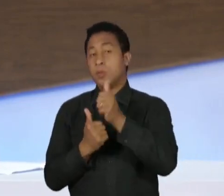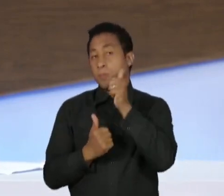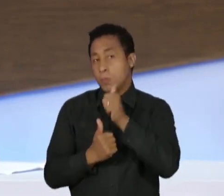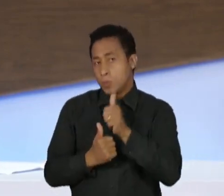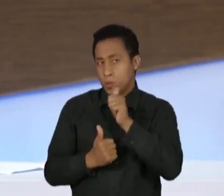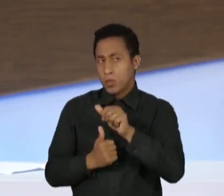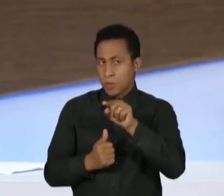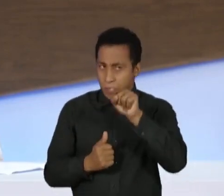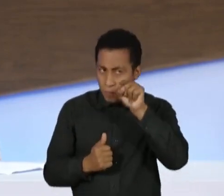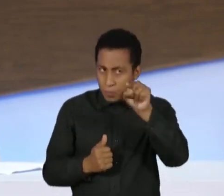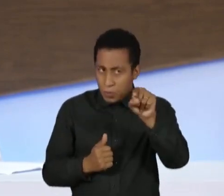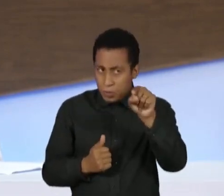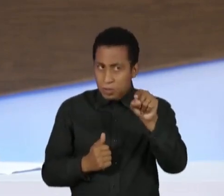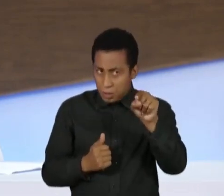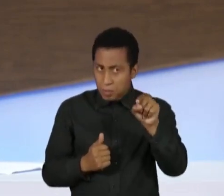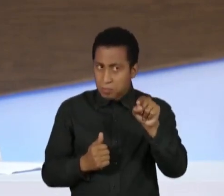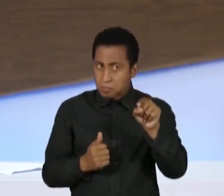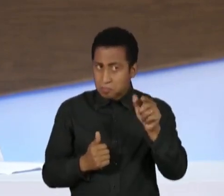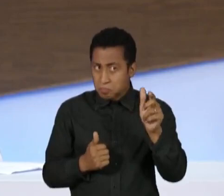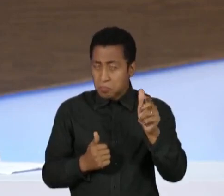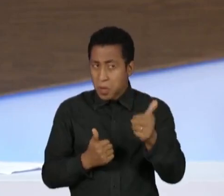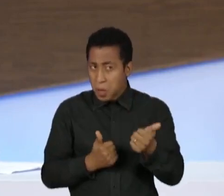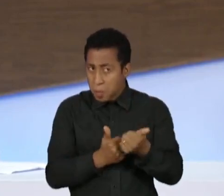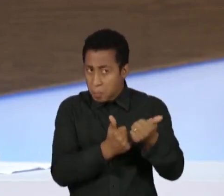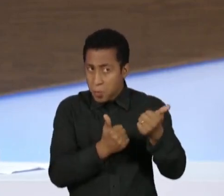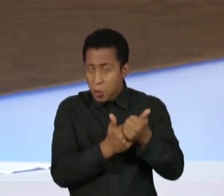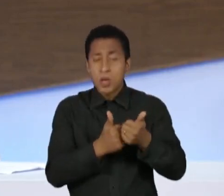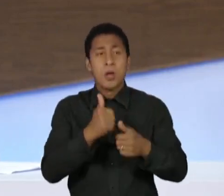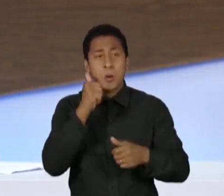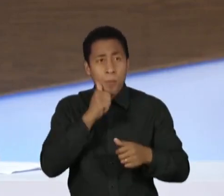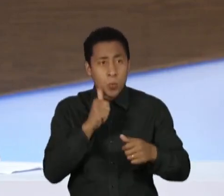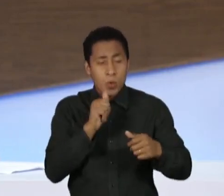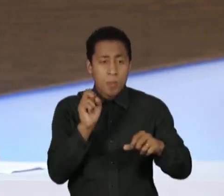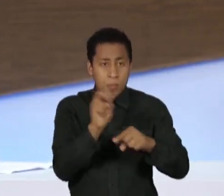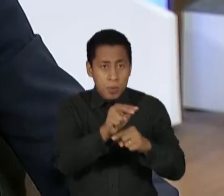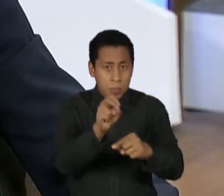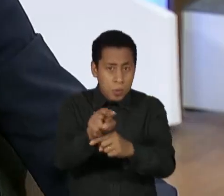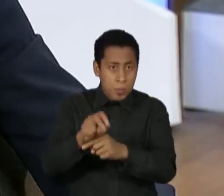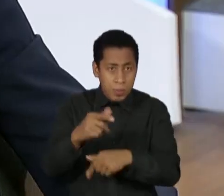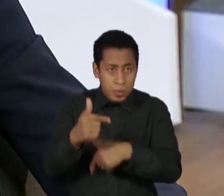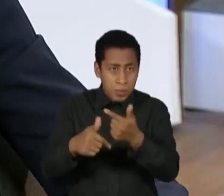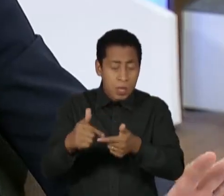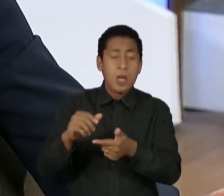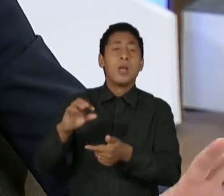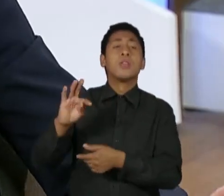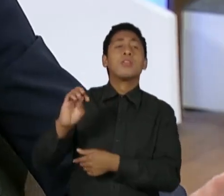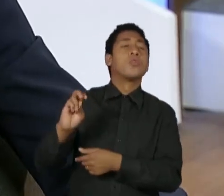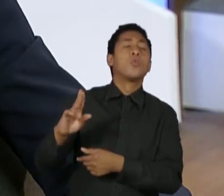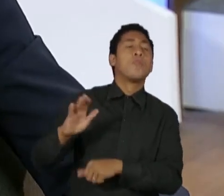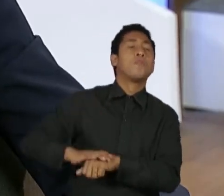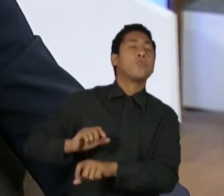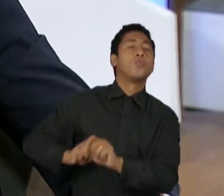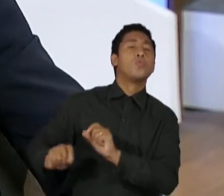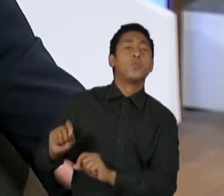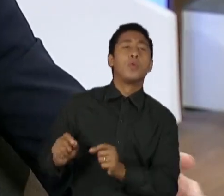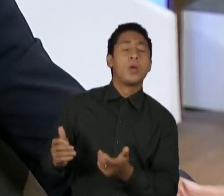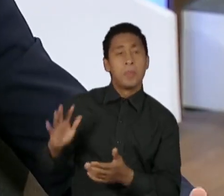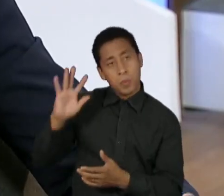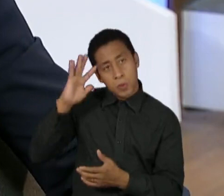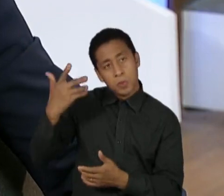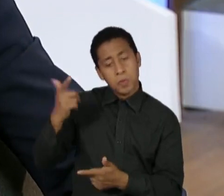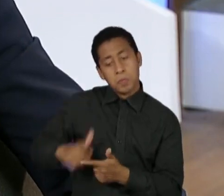por alguma equiparação, o que o TCU também vem fazendo em relação a isso? Olha, eu acho que o movimento